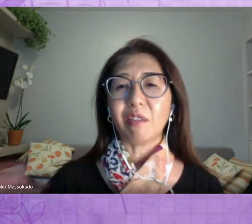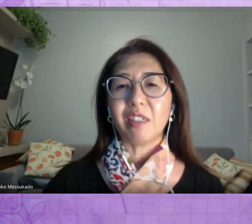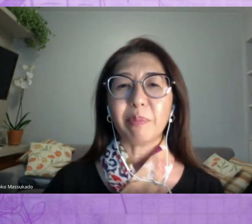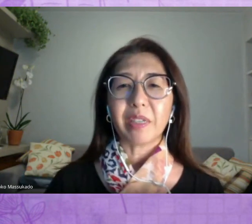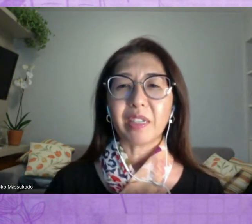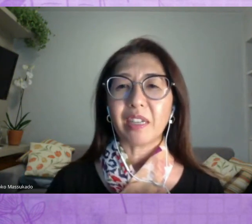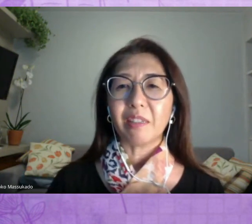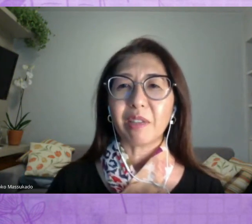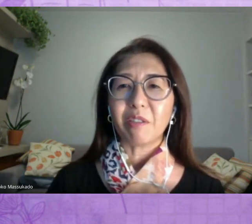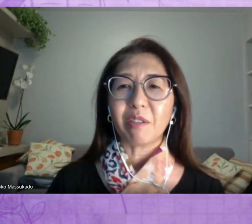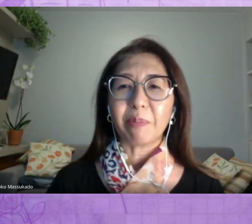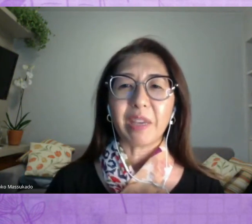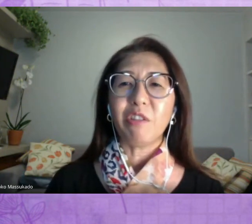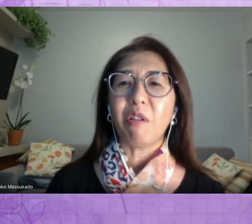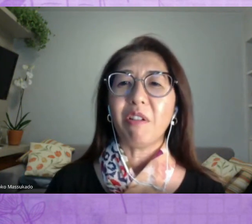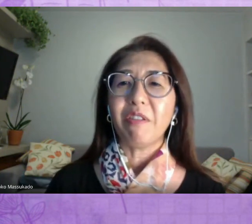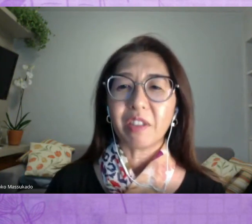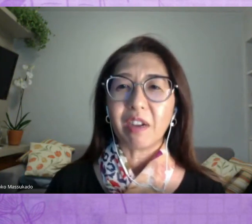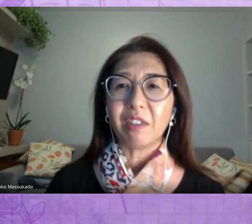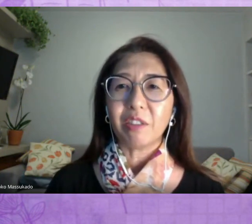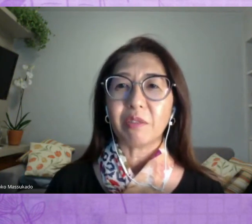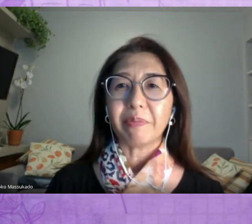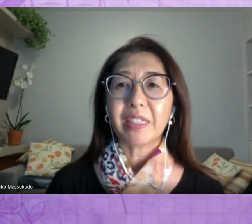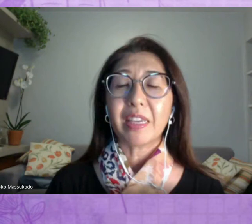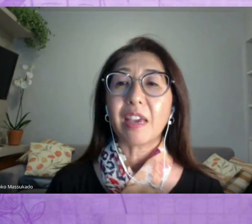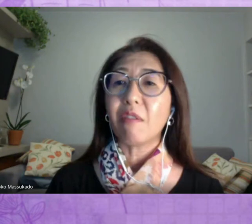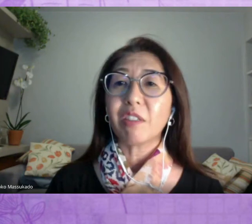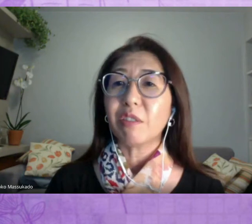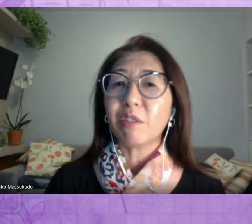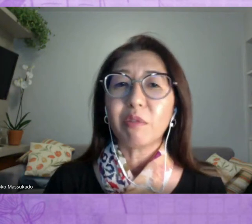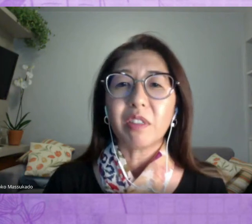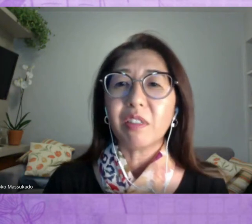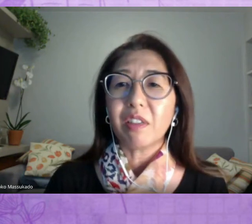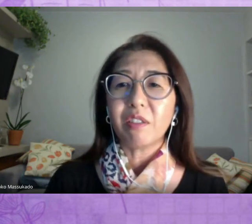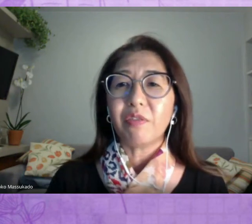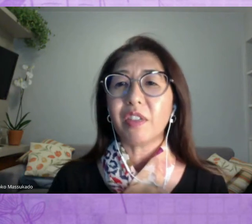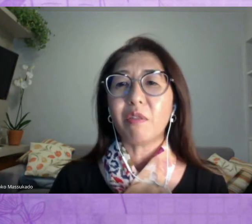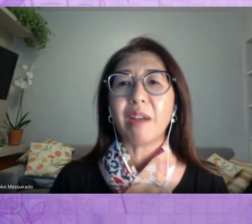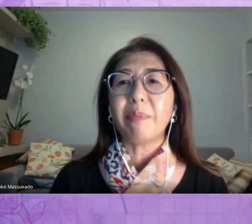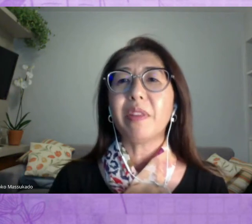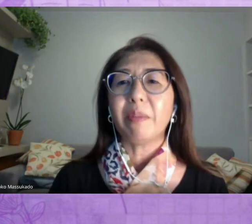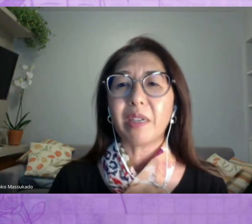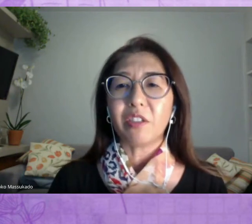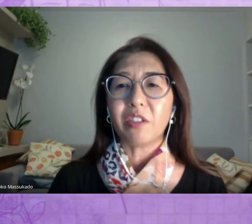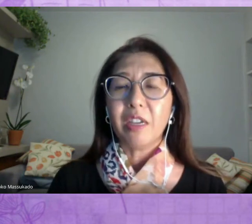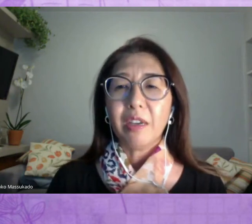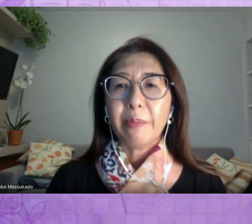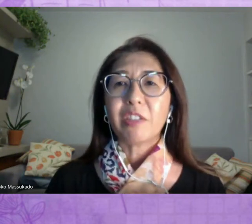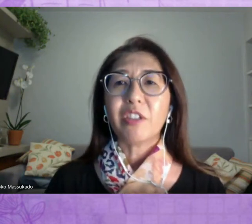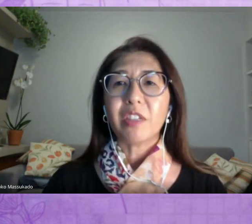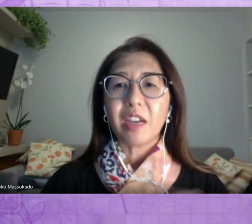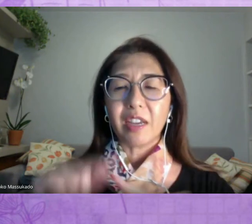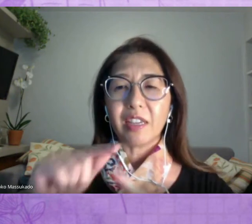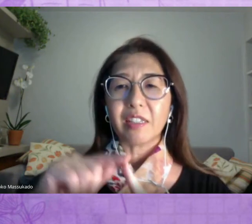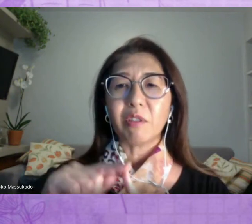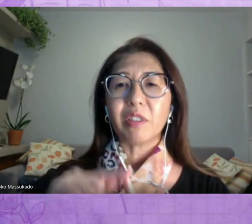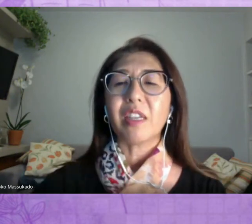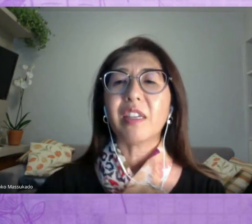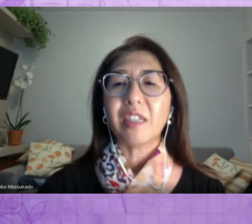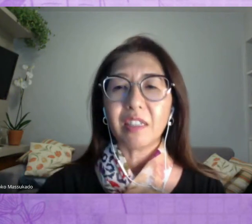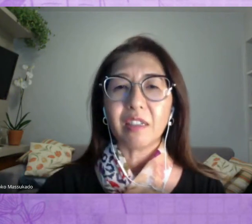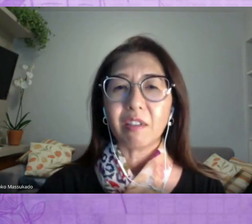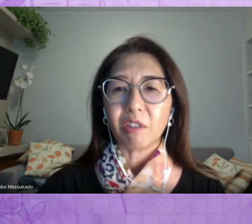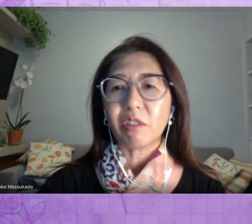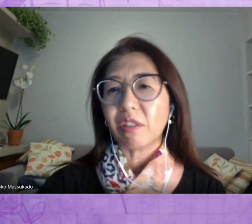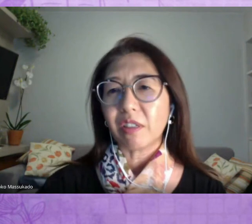tem essa pegada meio bem jovem, eu acho que os estudantes se identificam rapidamente para tirar essa coisa da